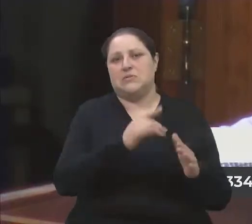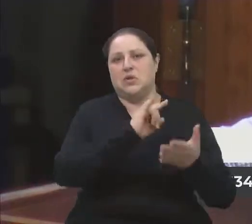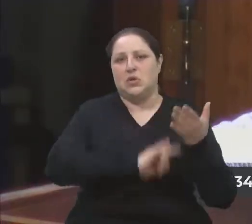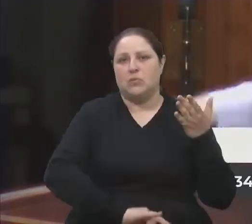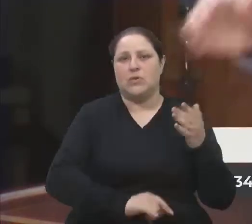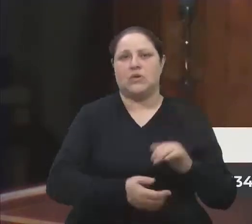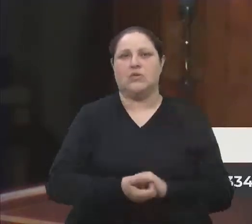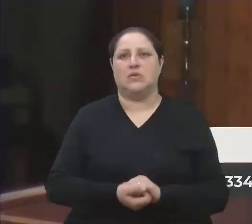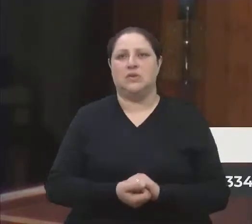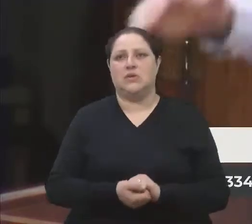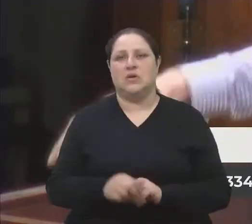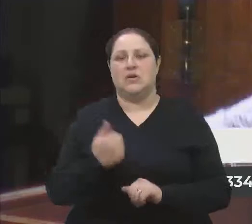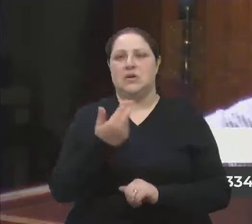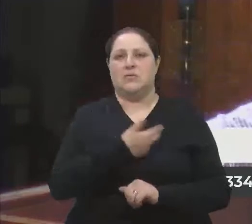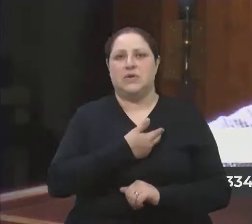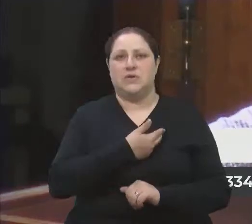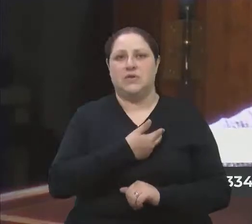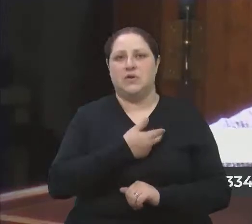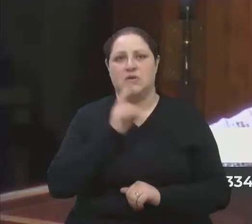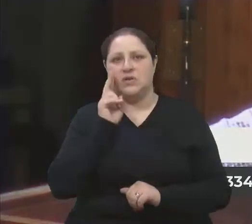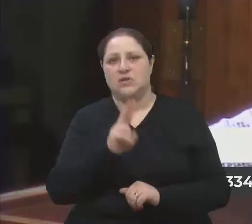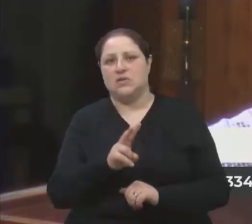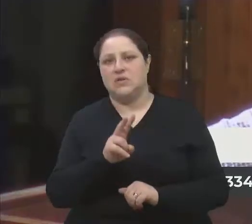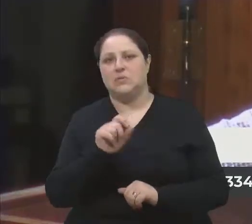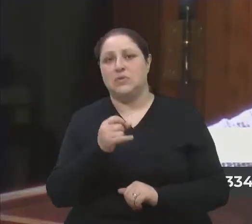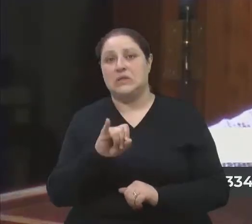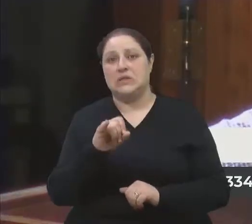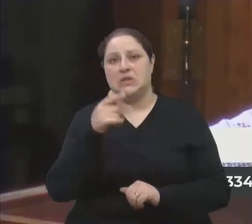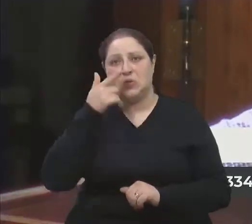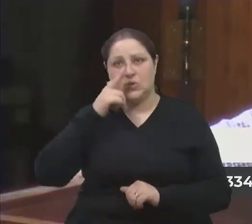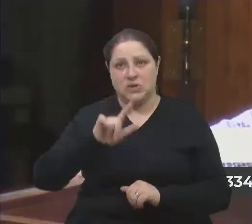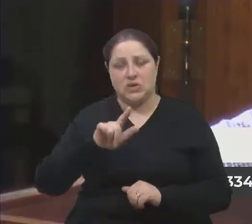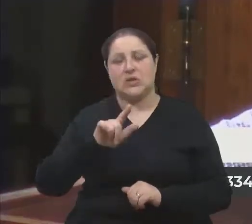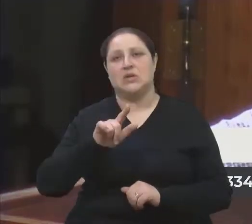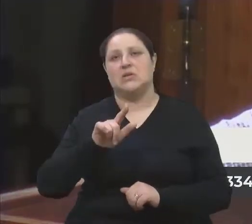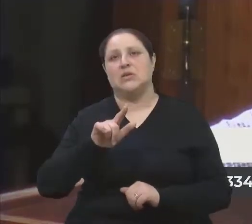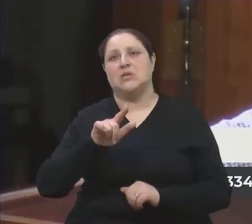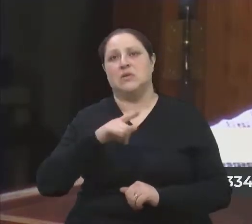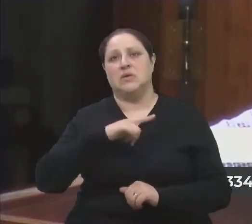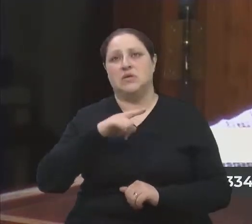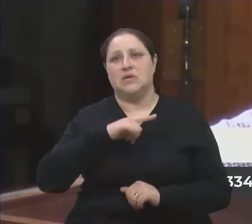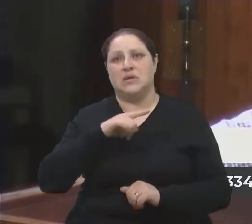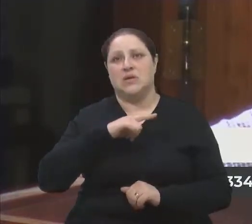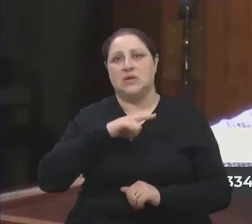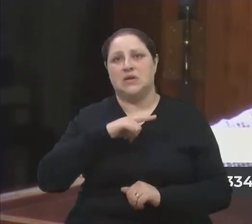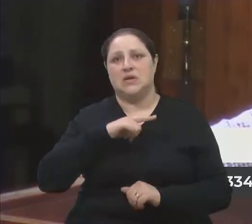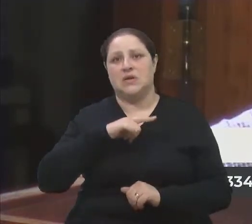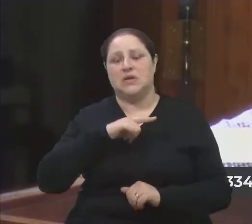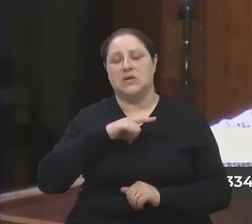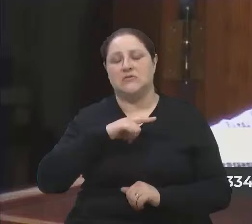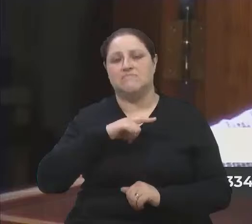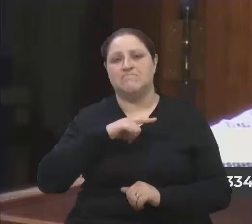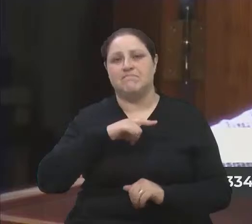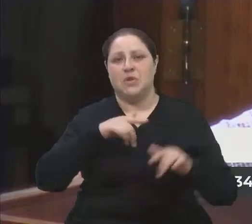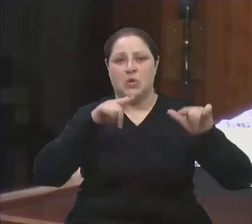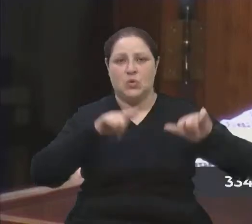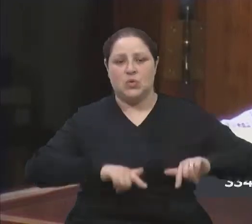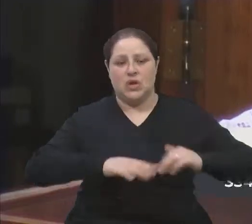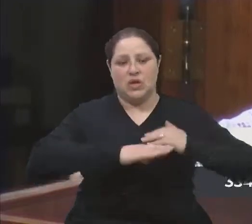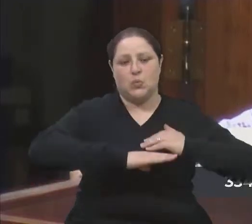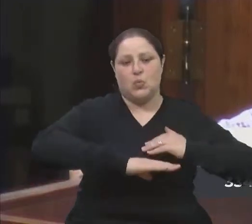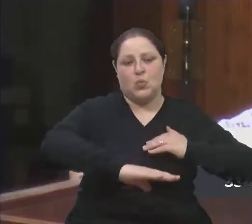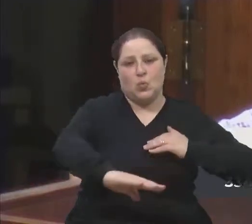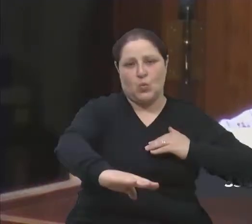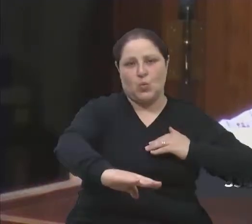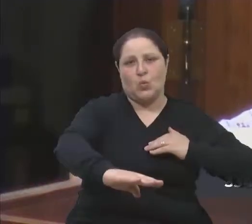nós ver se conseguimos a cobertura daquele espaço que foi feito toda